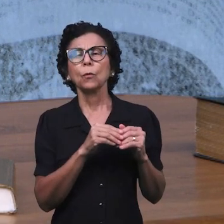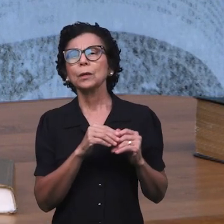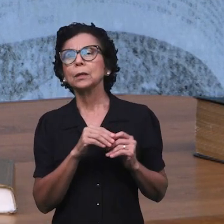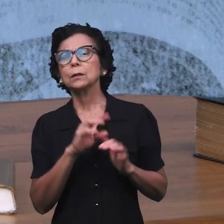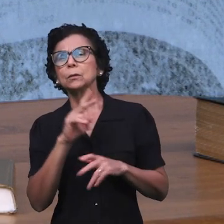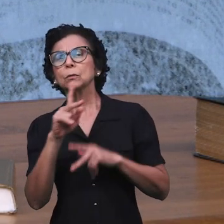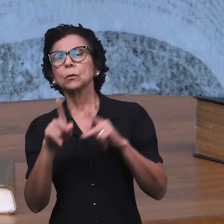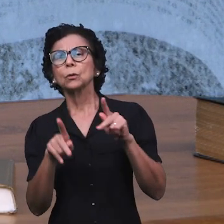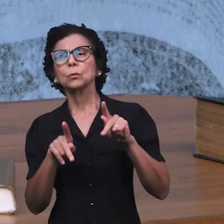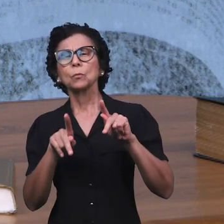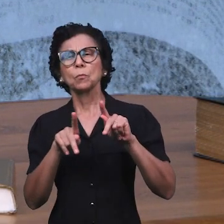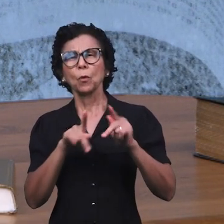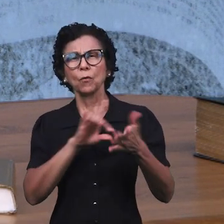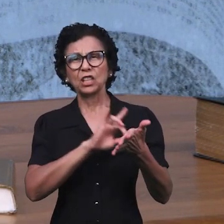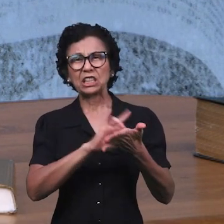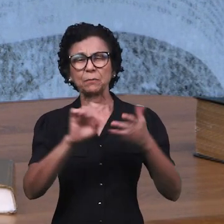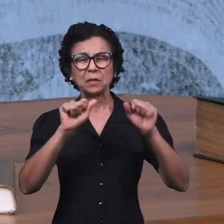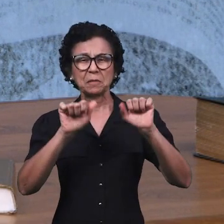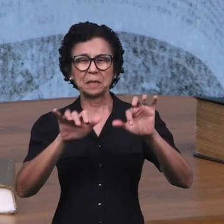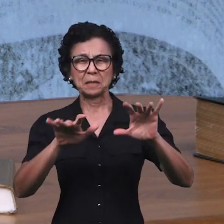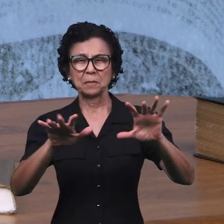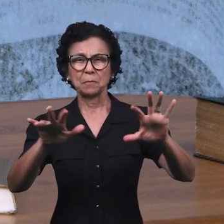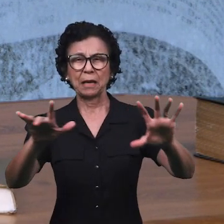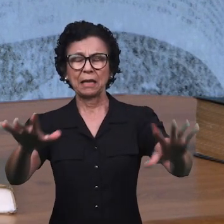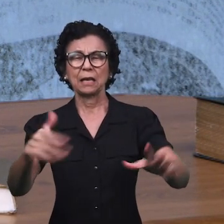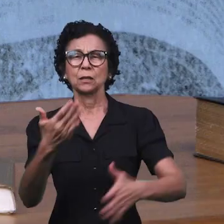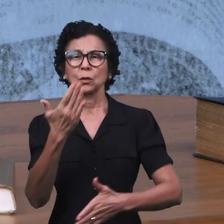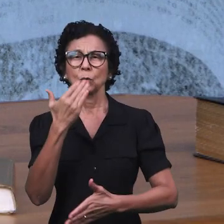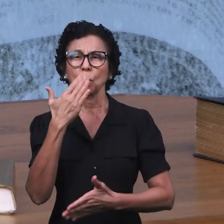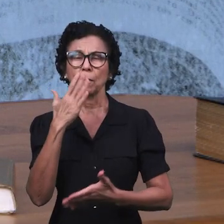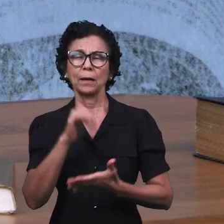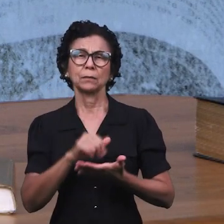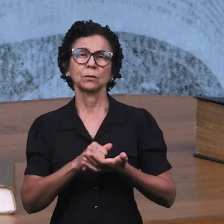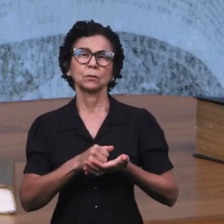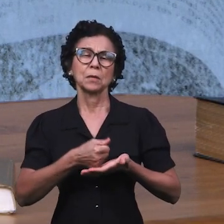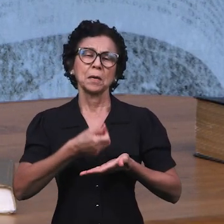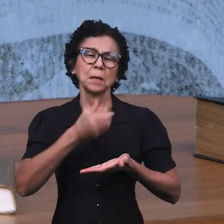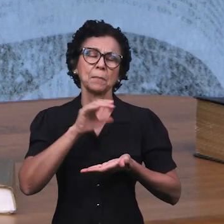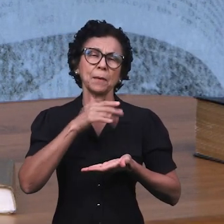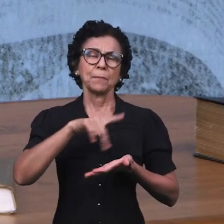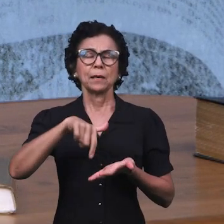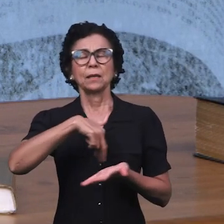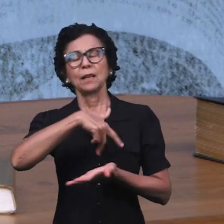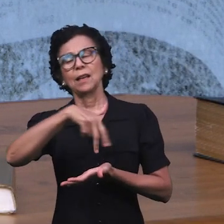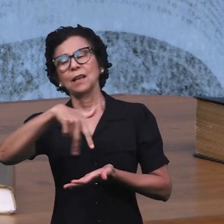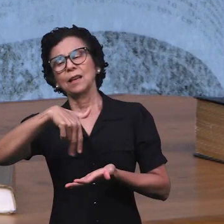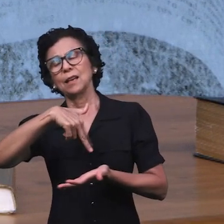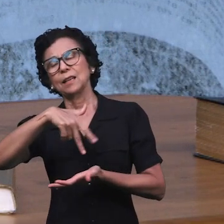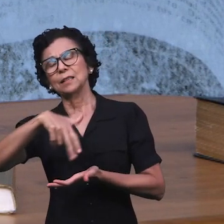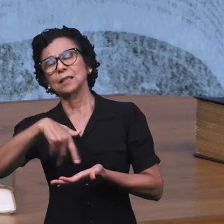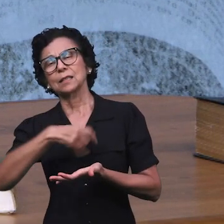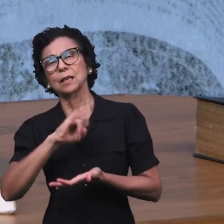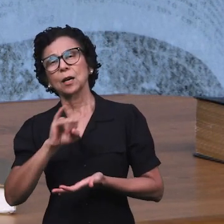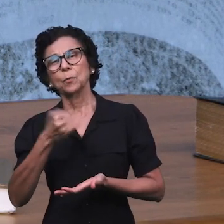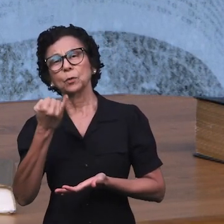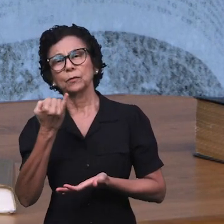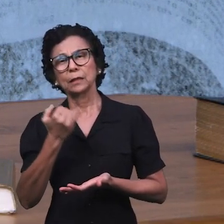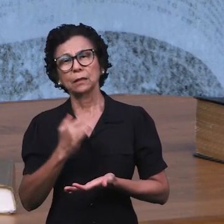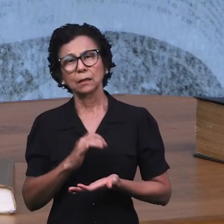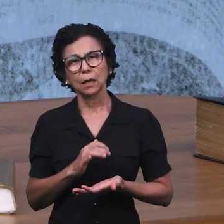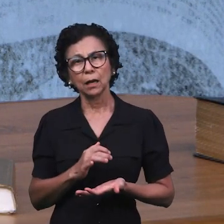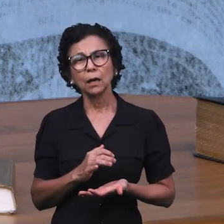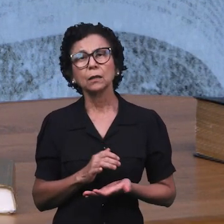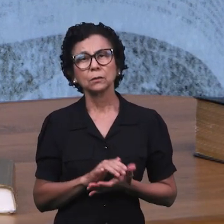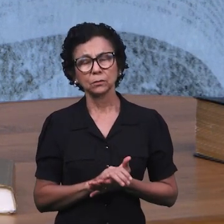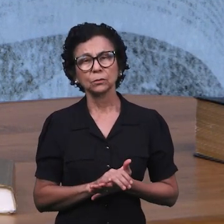terra, comendo e bebendo e dançando por todo aquele grande despojo que tomaram da terra